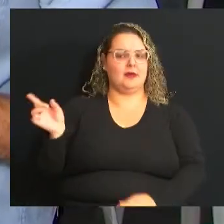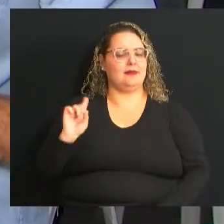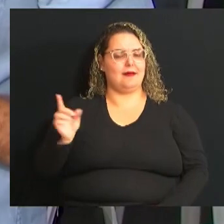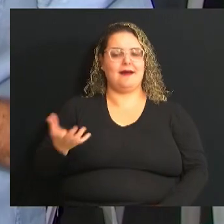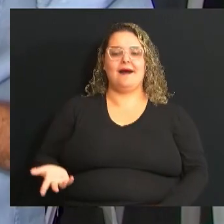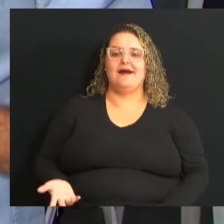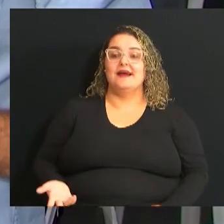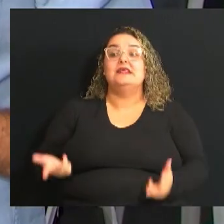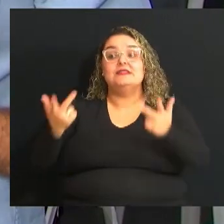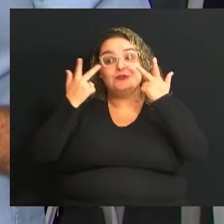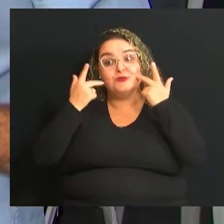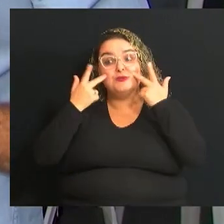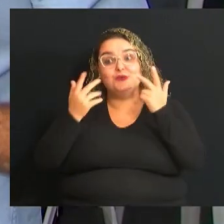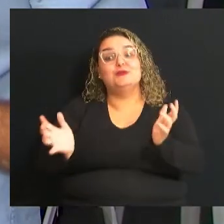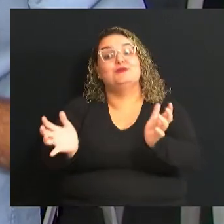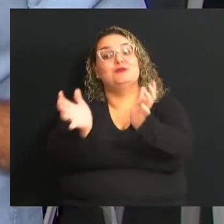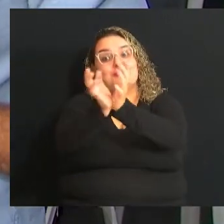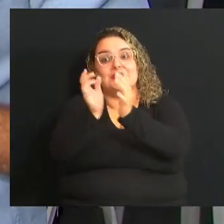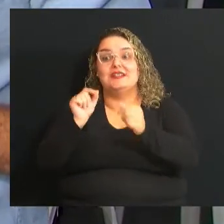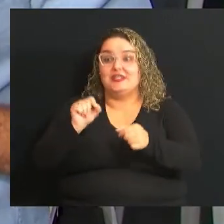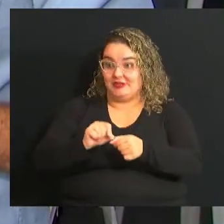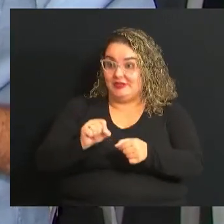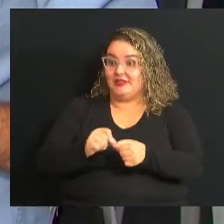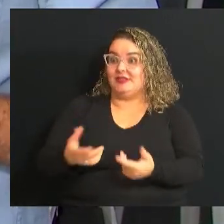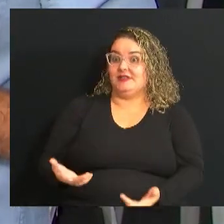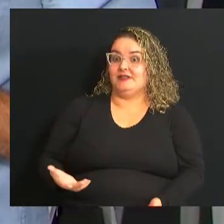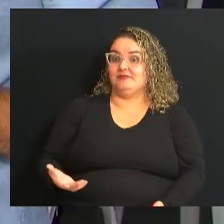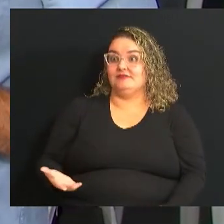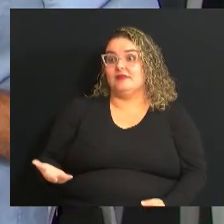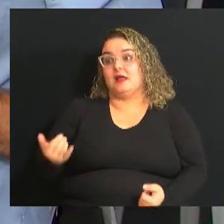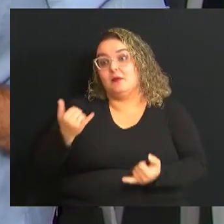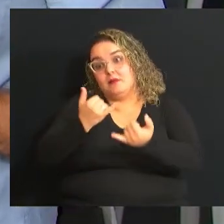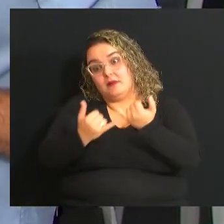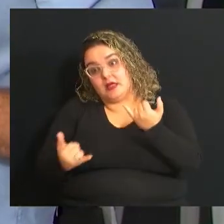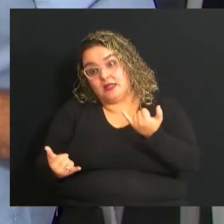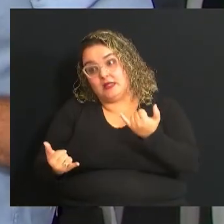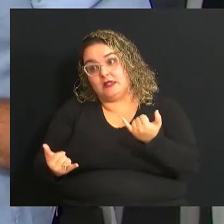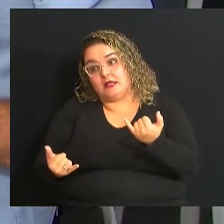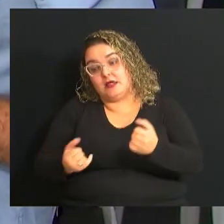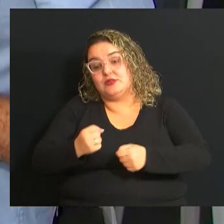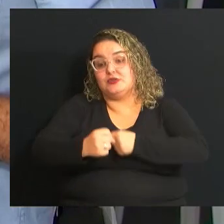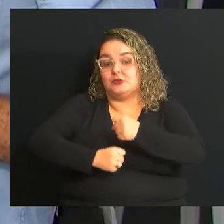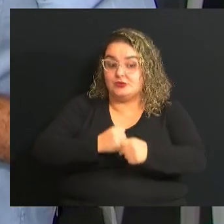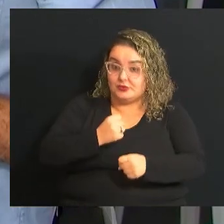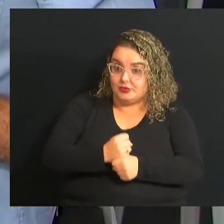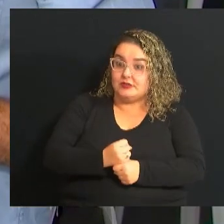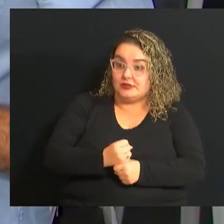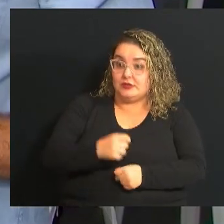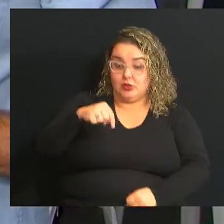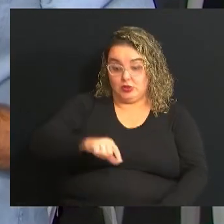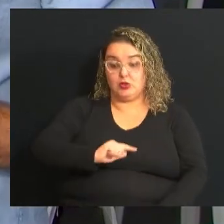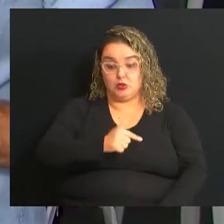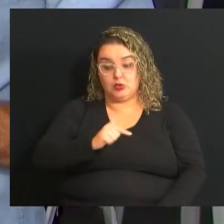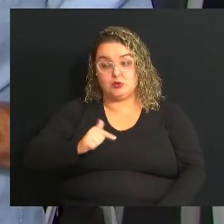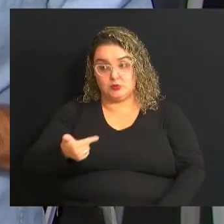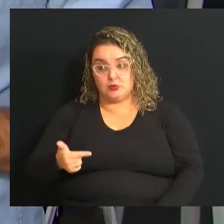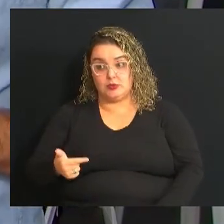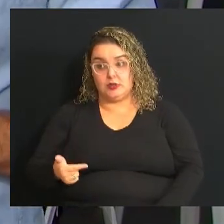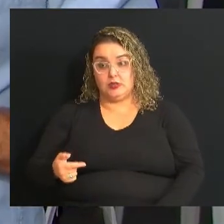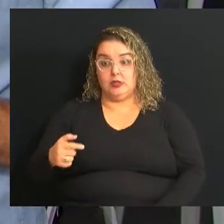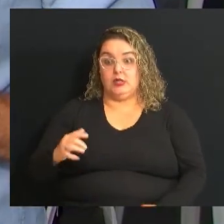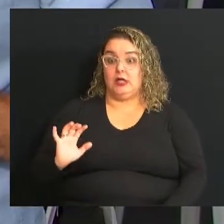pelas informações, e deu para ver toda a movimentação lá atrás, o pessoal andando lá no Largo do Rosário, já preparado, né, vestido de verde e